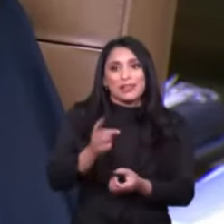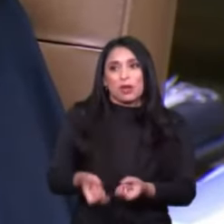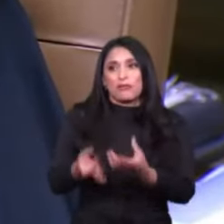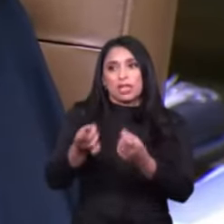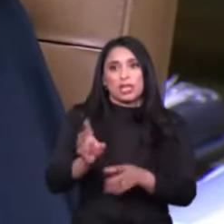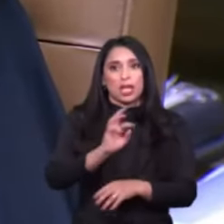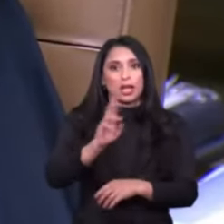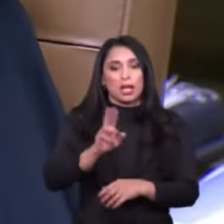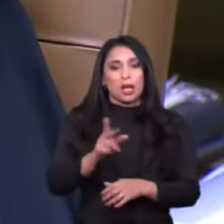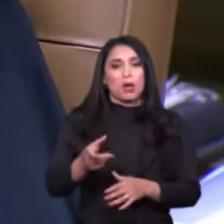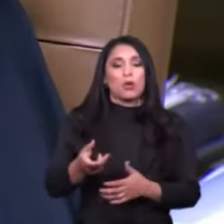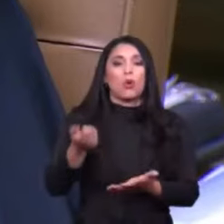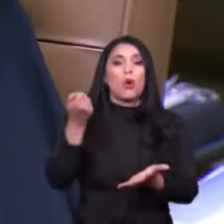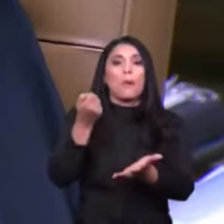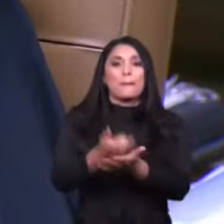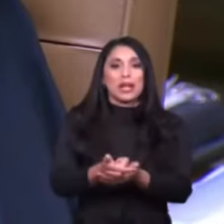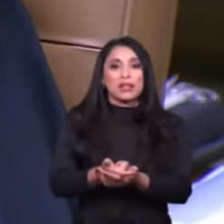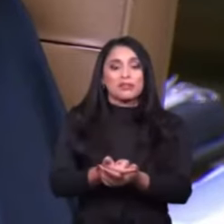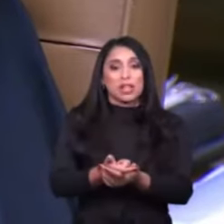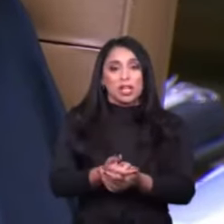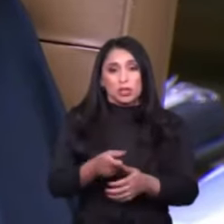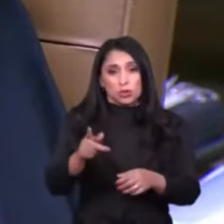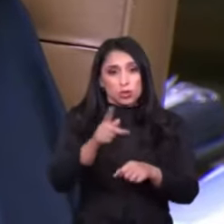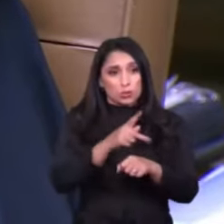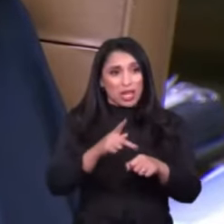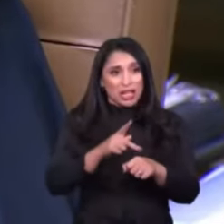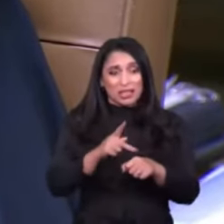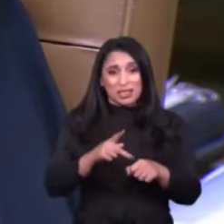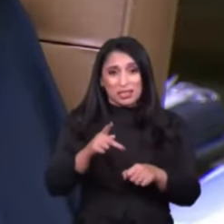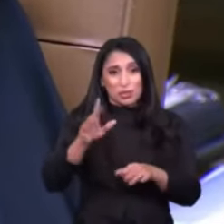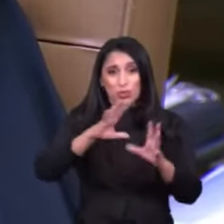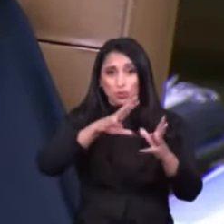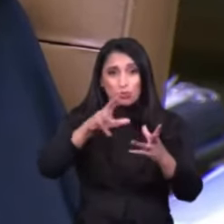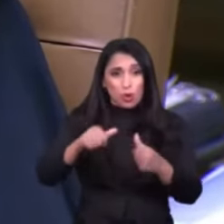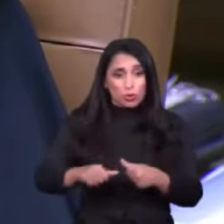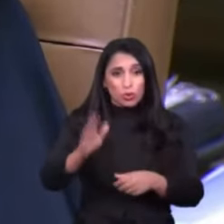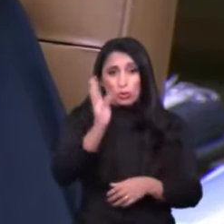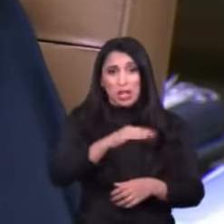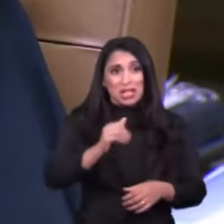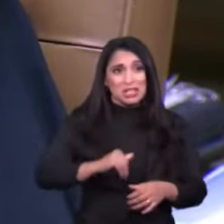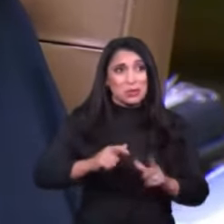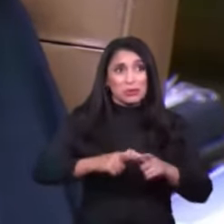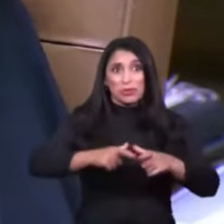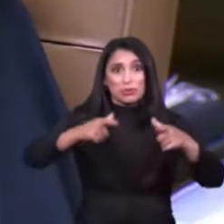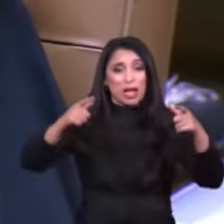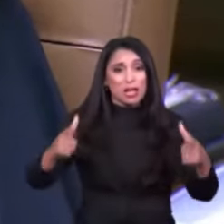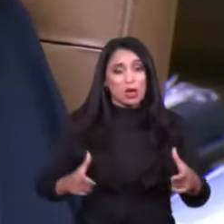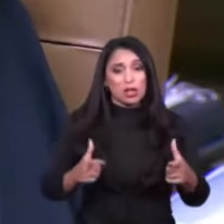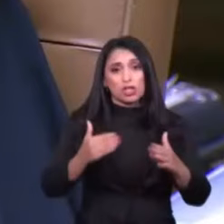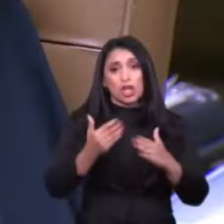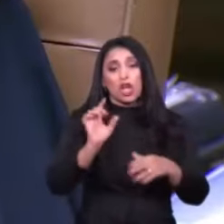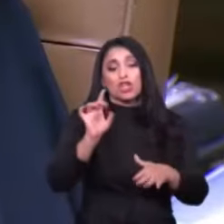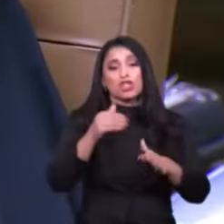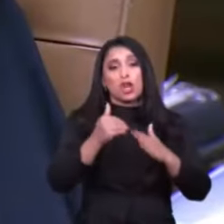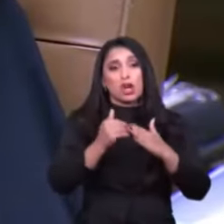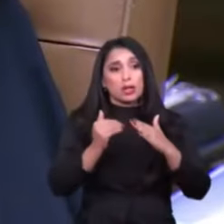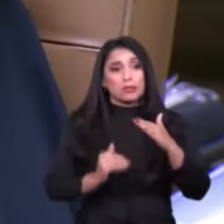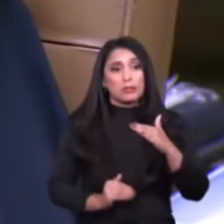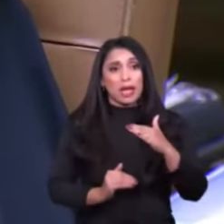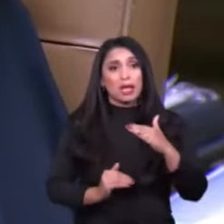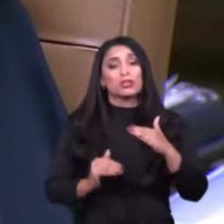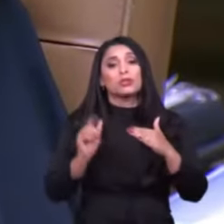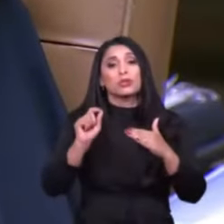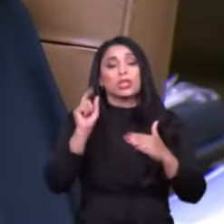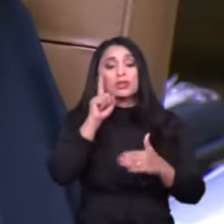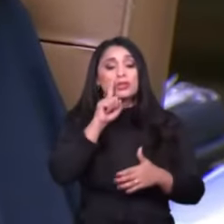maiores consumidores de maconha do mundo e o segundo de cocaína, atrás somente dos Estados Unidos, consoante ressaltou o eminente ministro